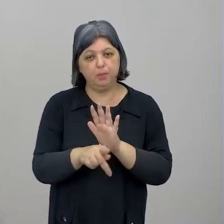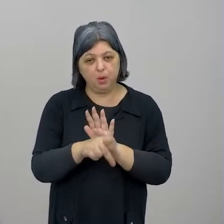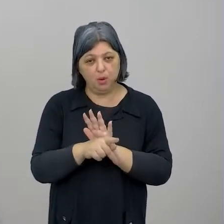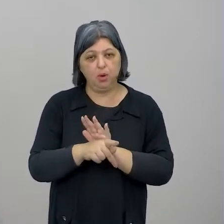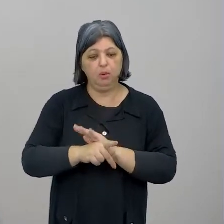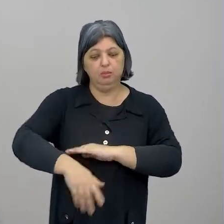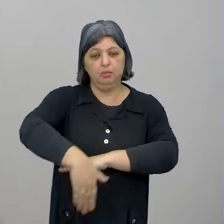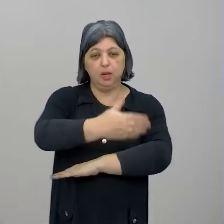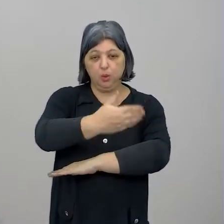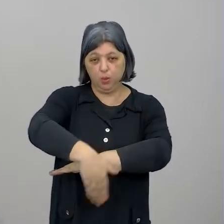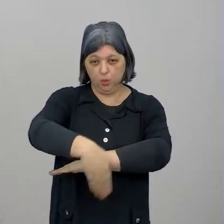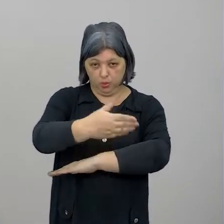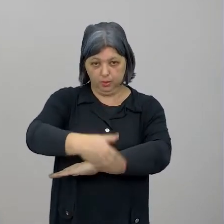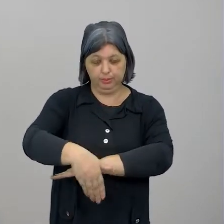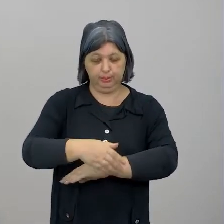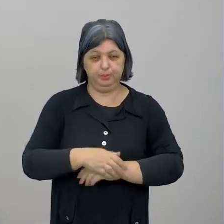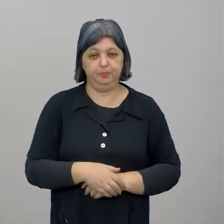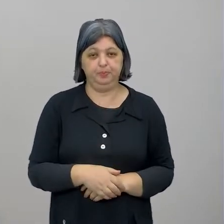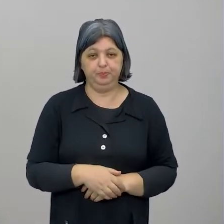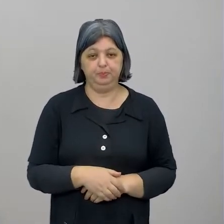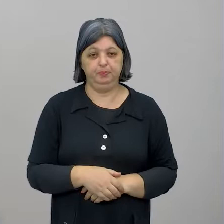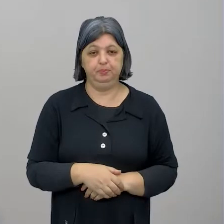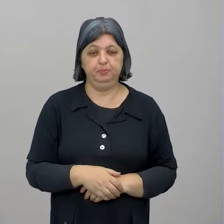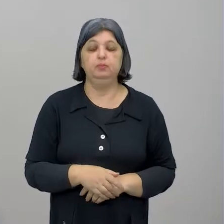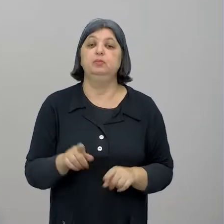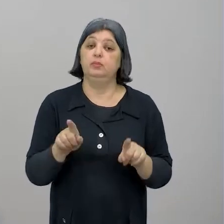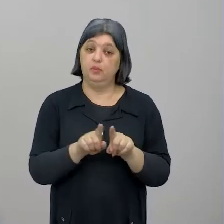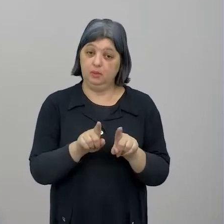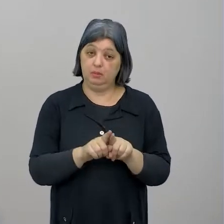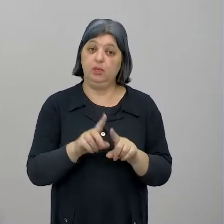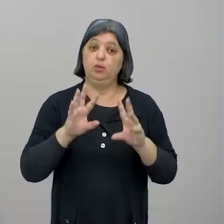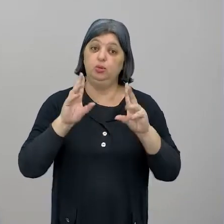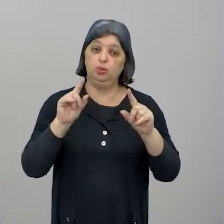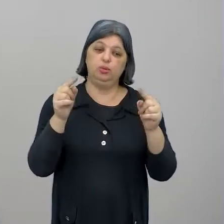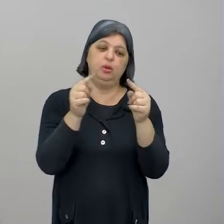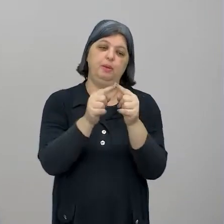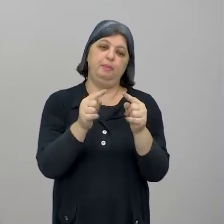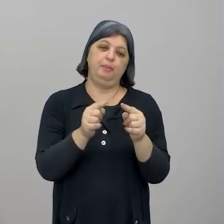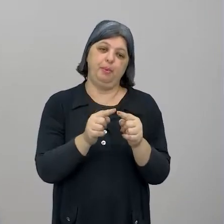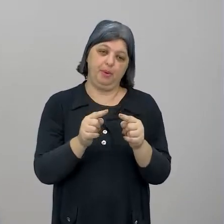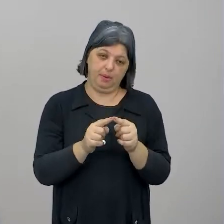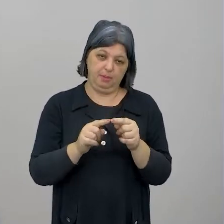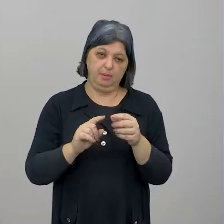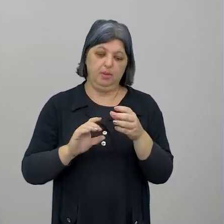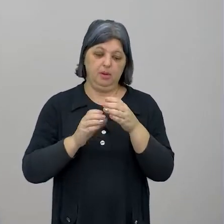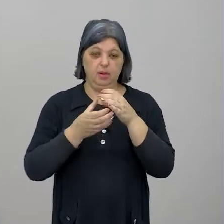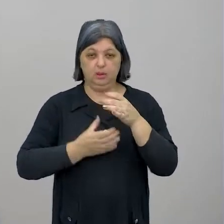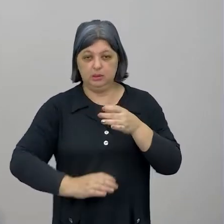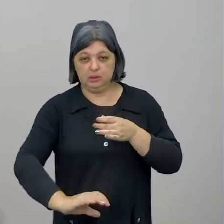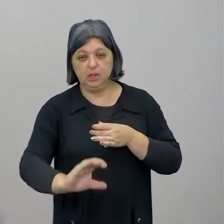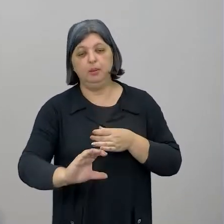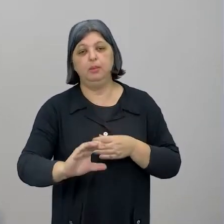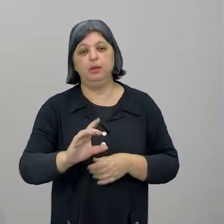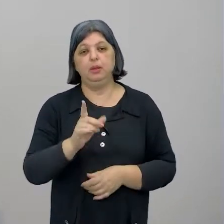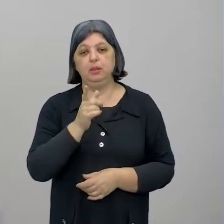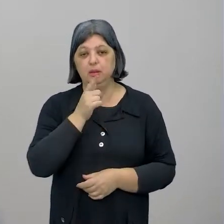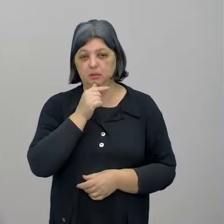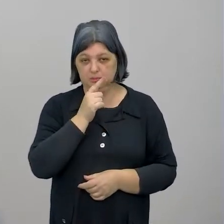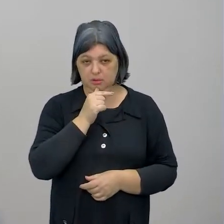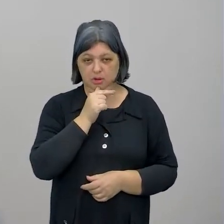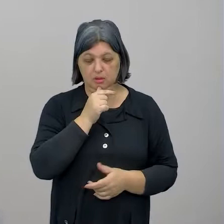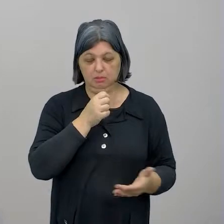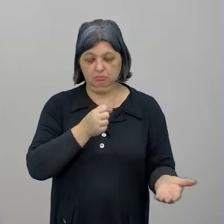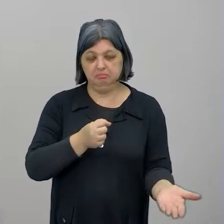das ruas, né? Então, isso entra tudo como a questão de saneamento básico. E uma coisa